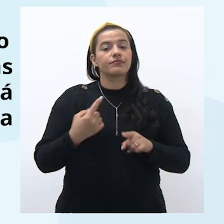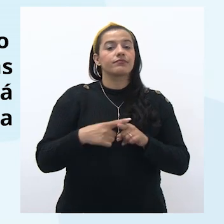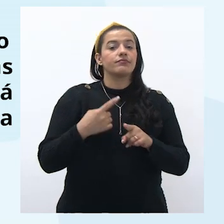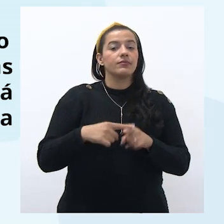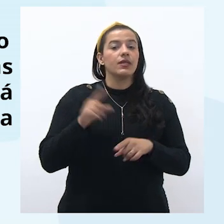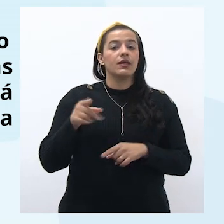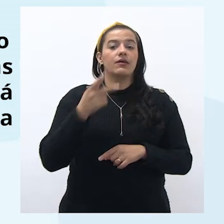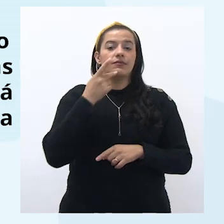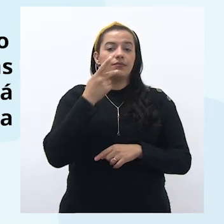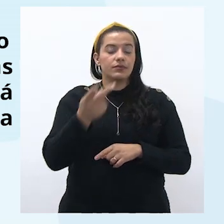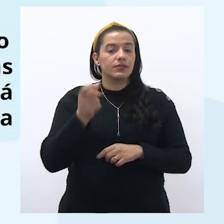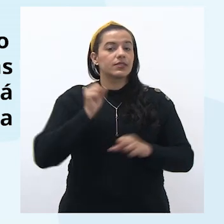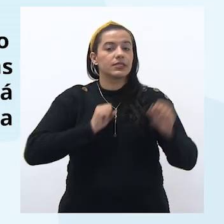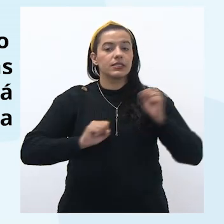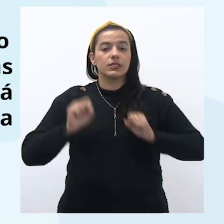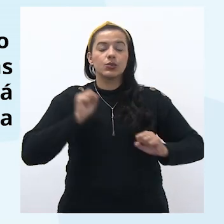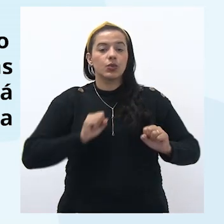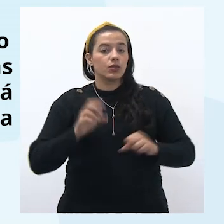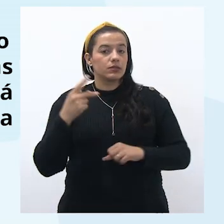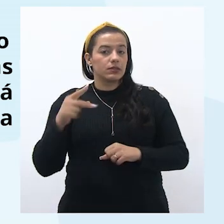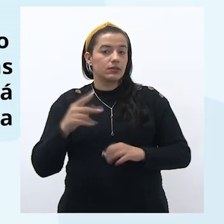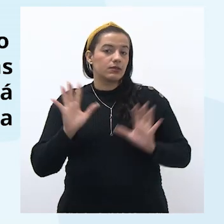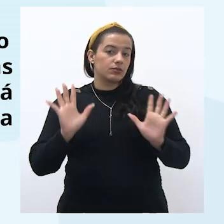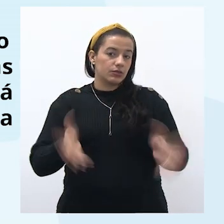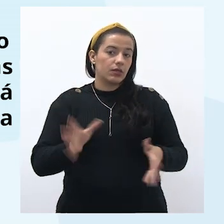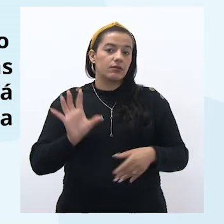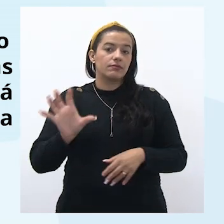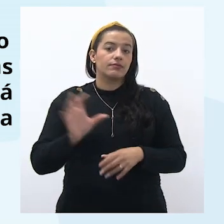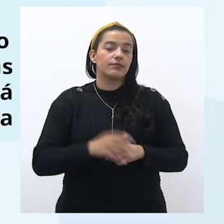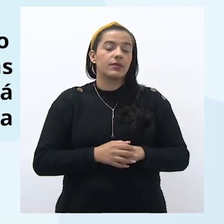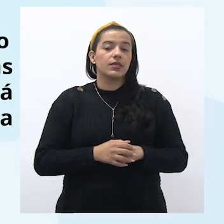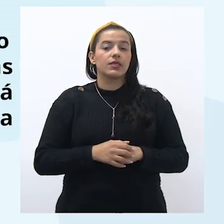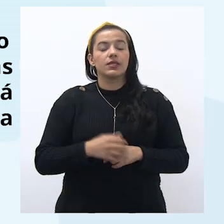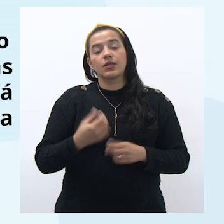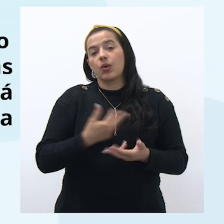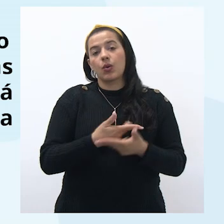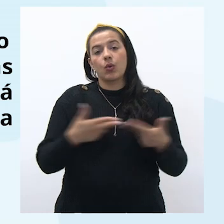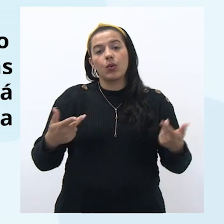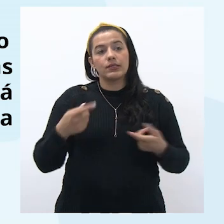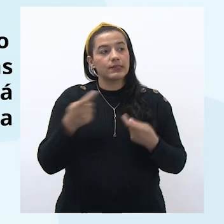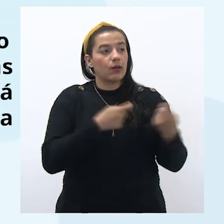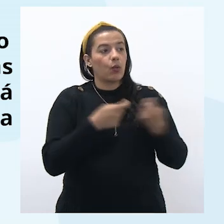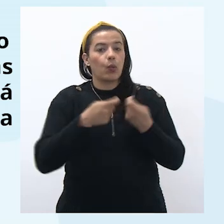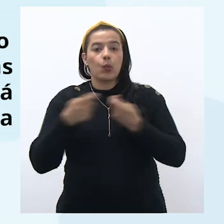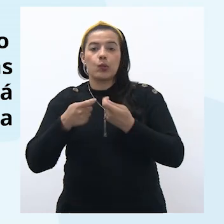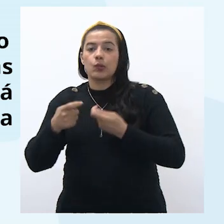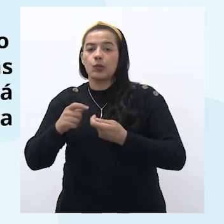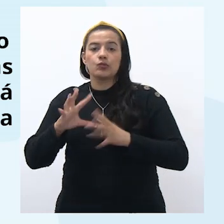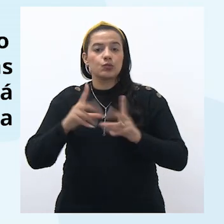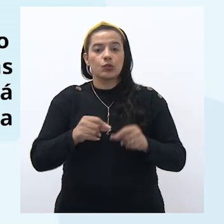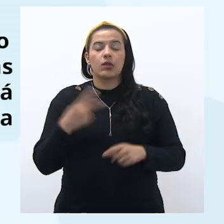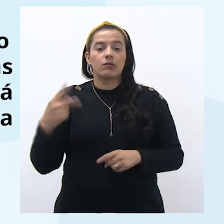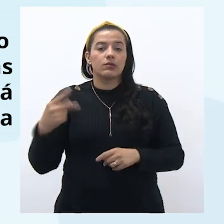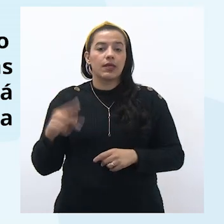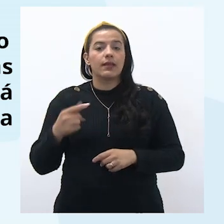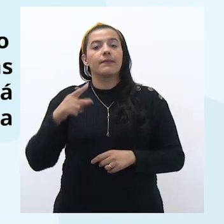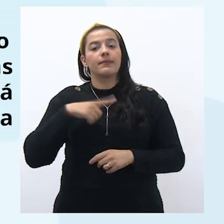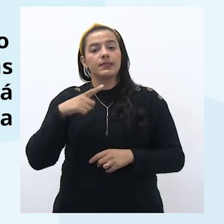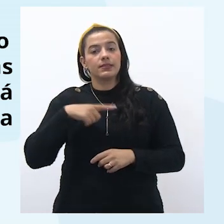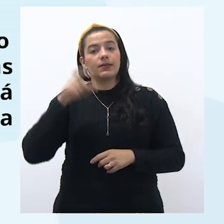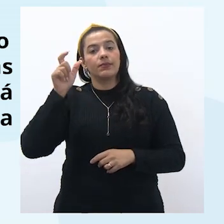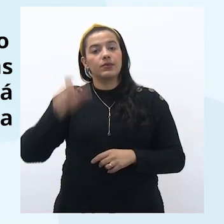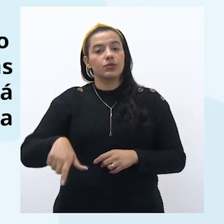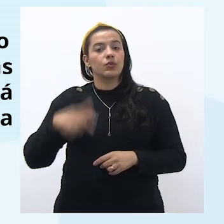disse que ela é uma pessoa ansiosa. Então, muito provavelmente, aquilo que não está sob o controle total dela, porque é isso que ela